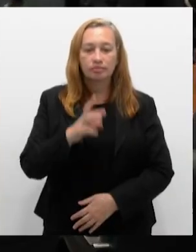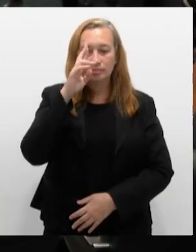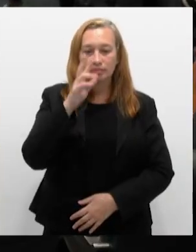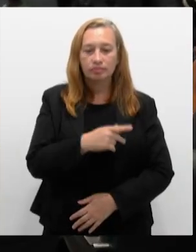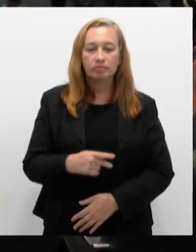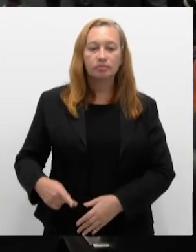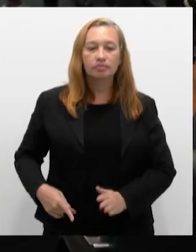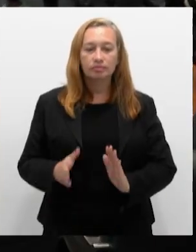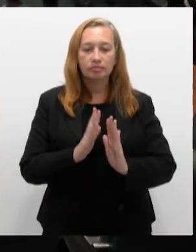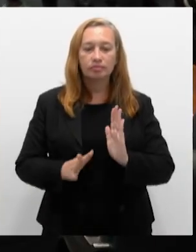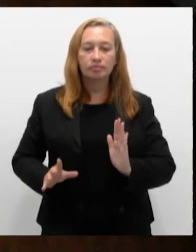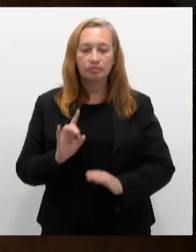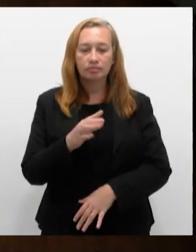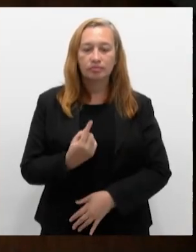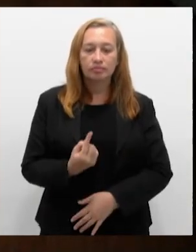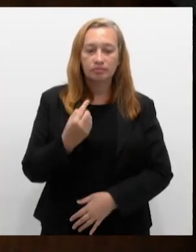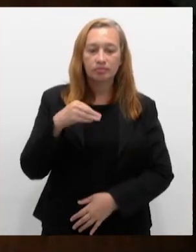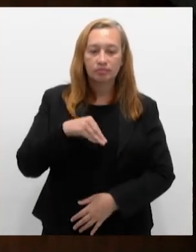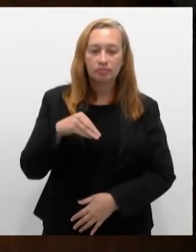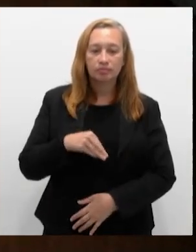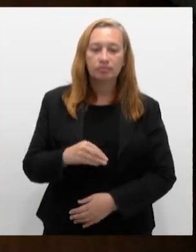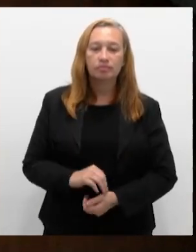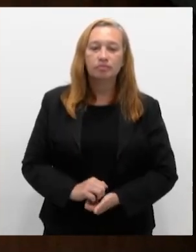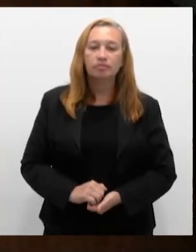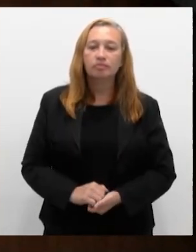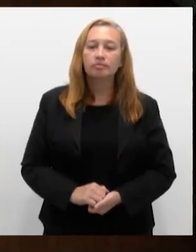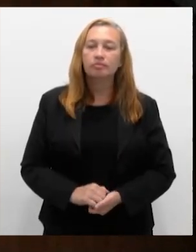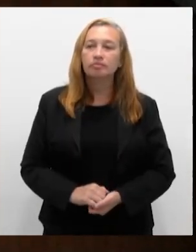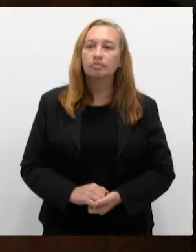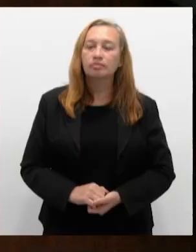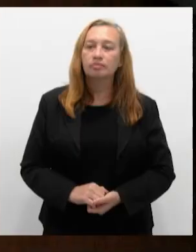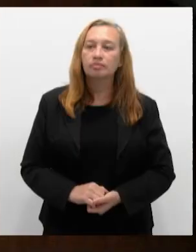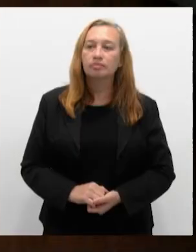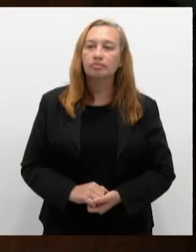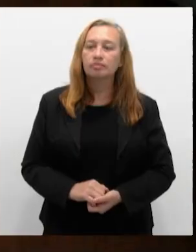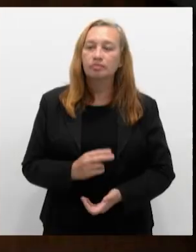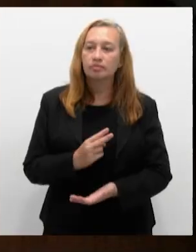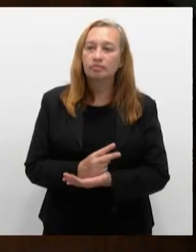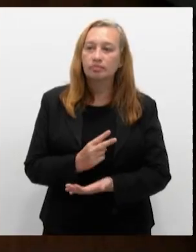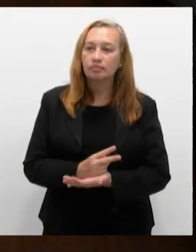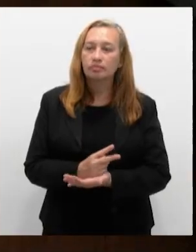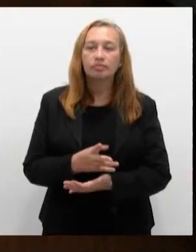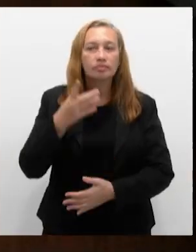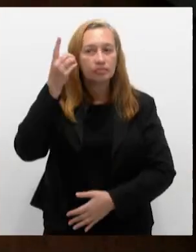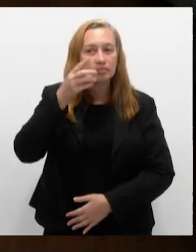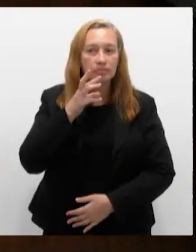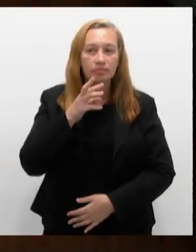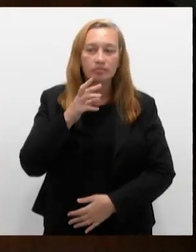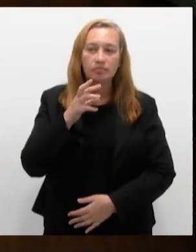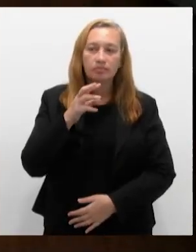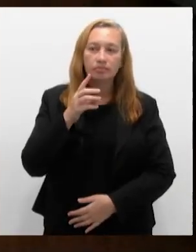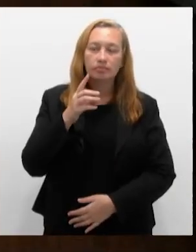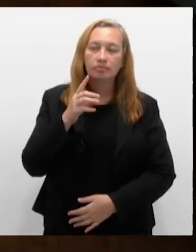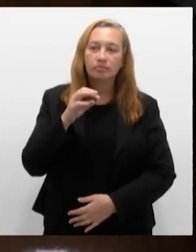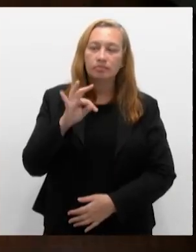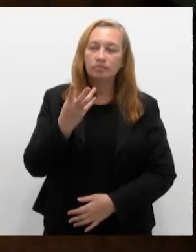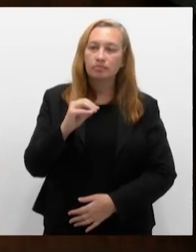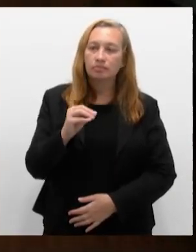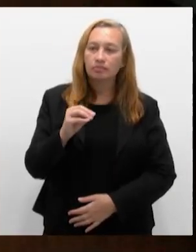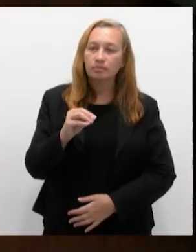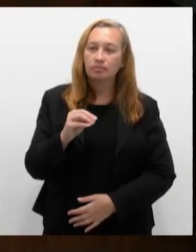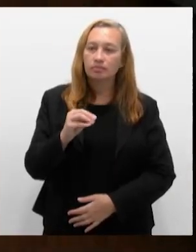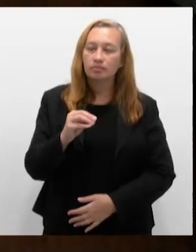pela ordem, só um minutinho. Deputado Renan Jordi. Ainda que o nobre e amigo deputado Chico Machado tenha